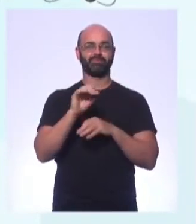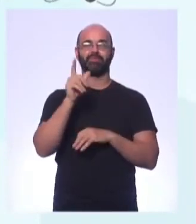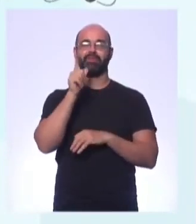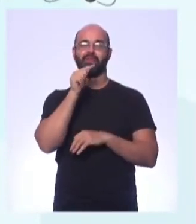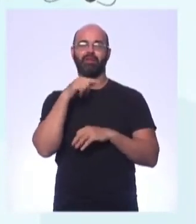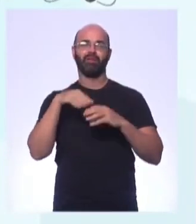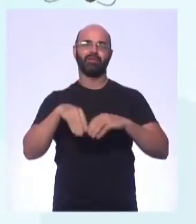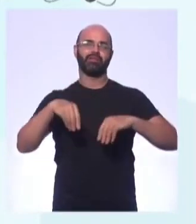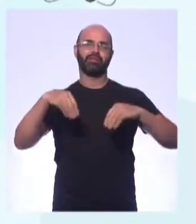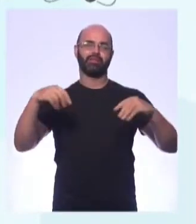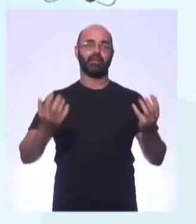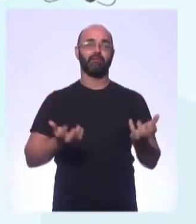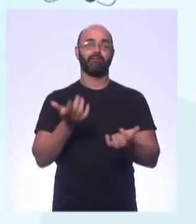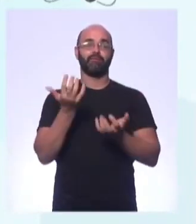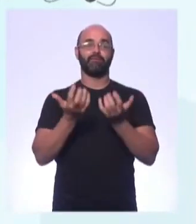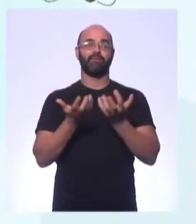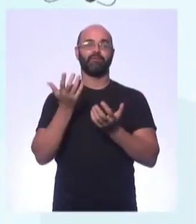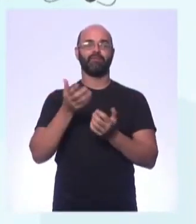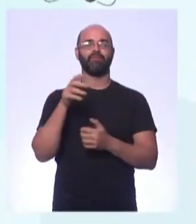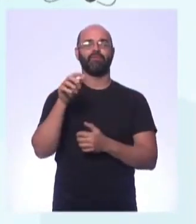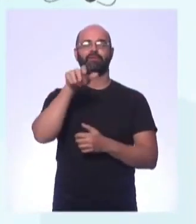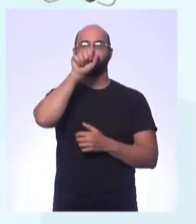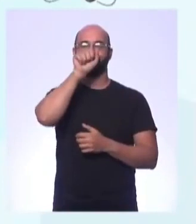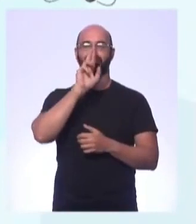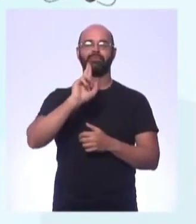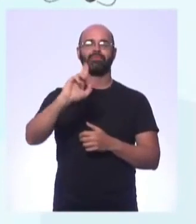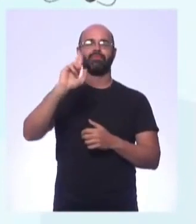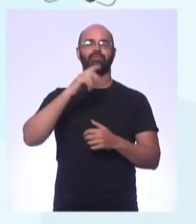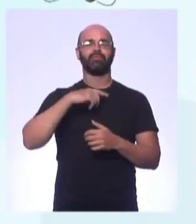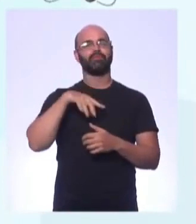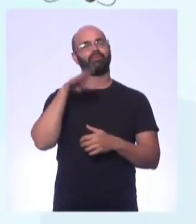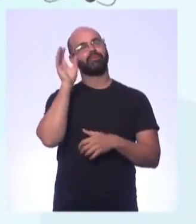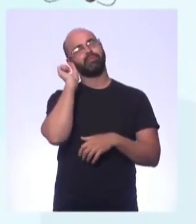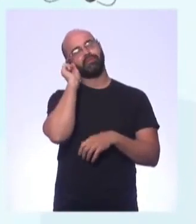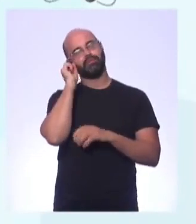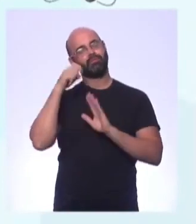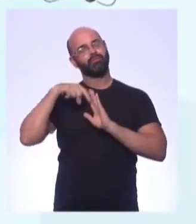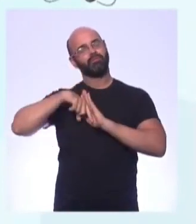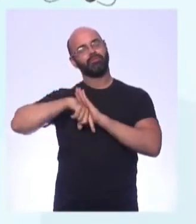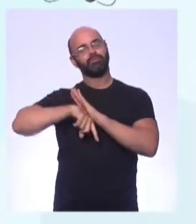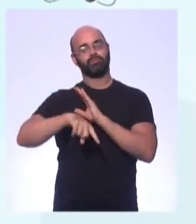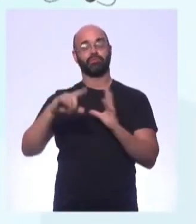e ar. Estou em sono profundo. Olha, os mistérios do